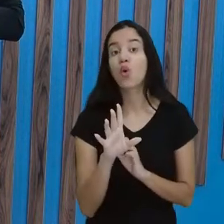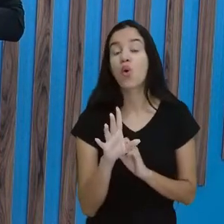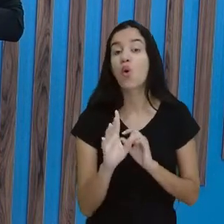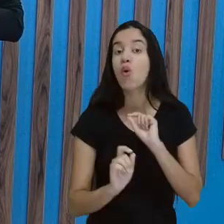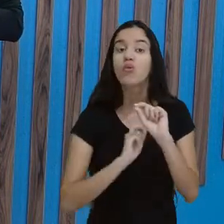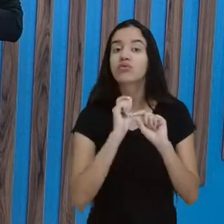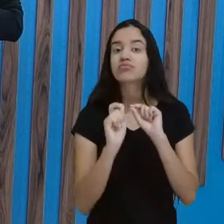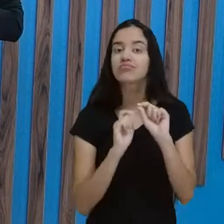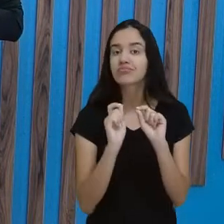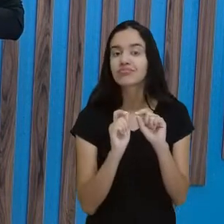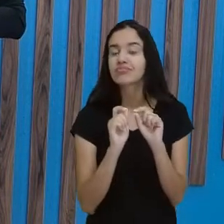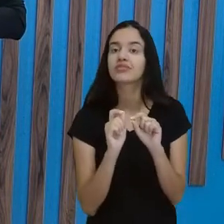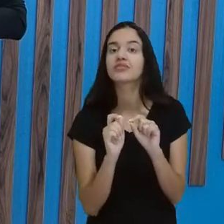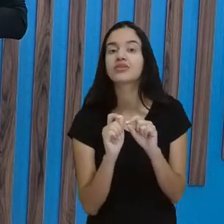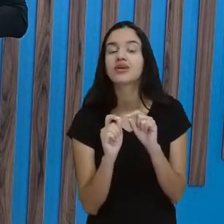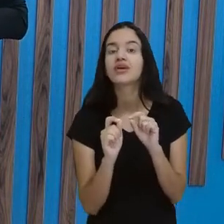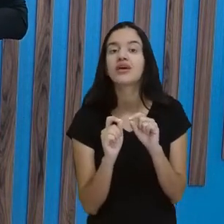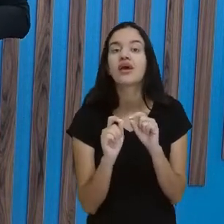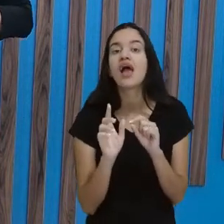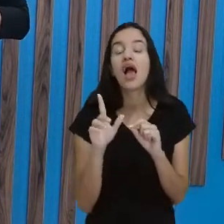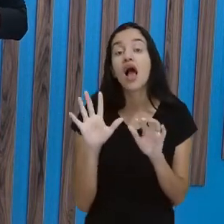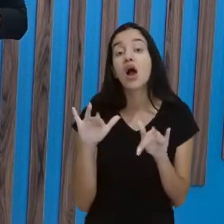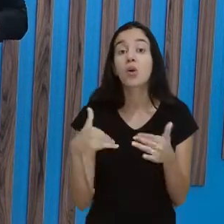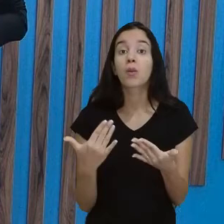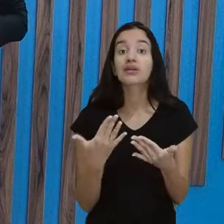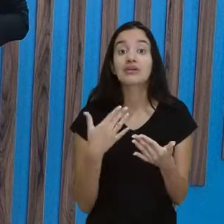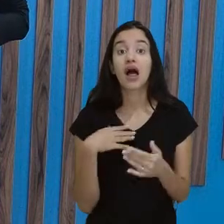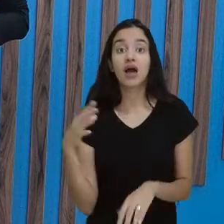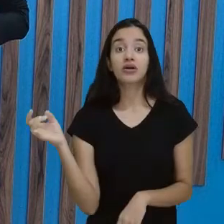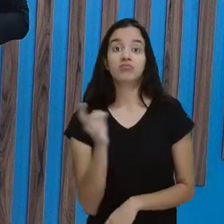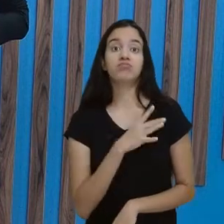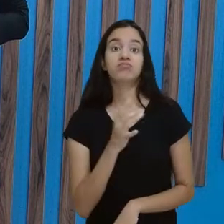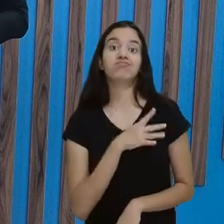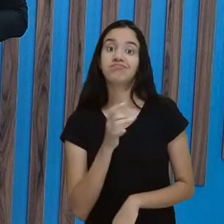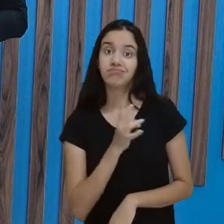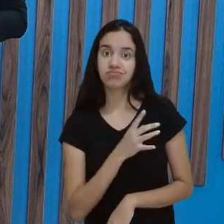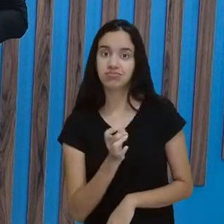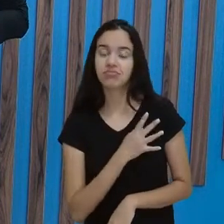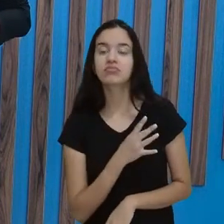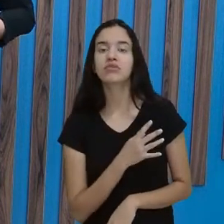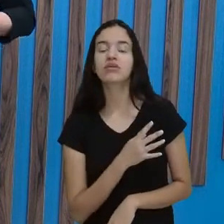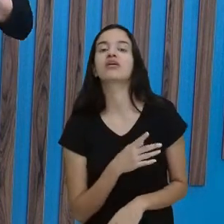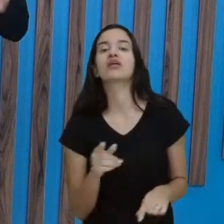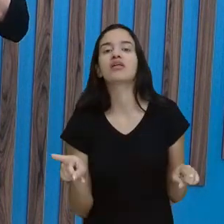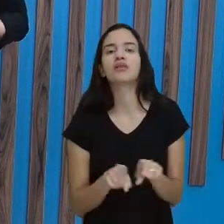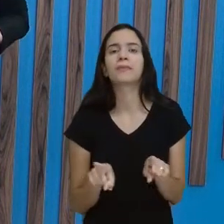cheiro que o gambá libera é quando ele está assustado, sabe?